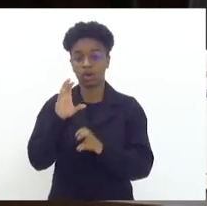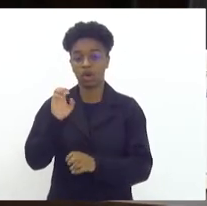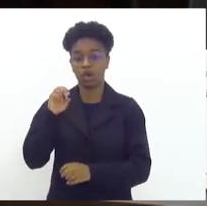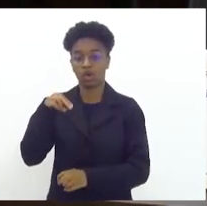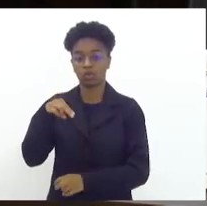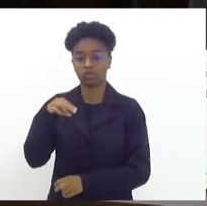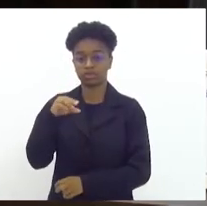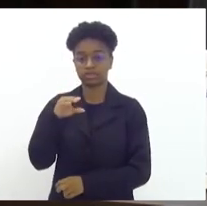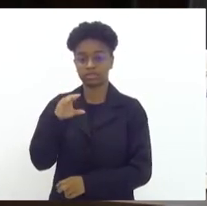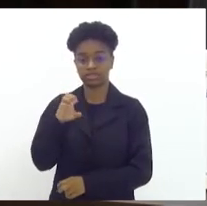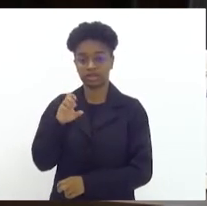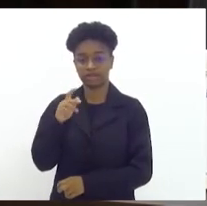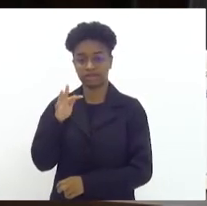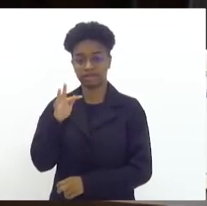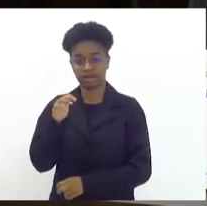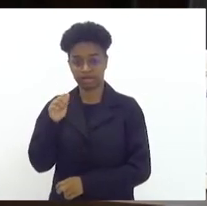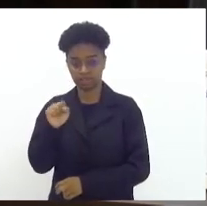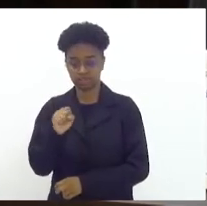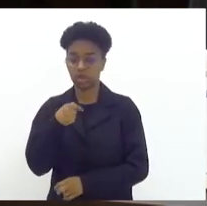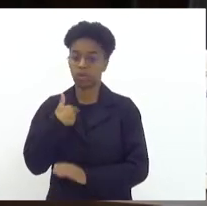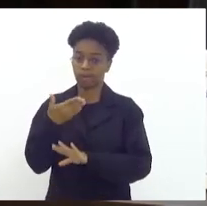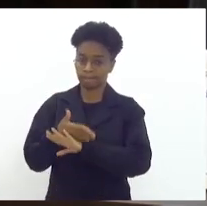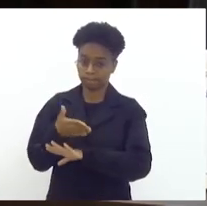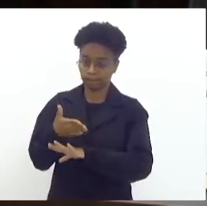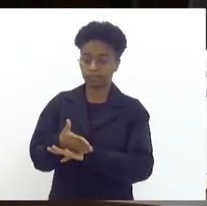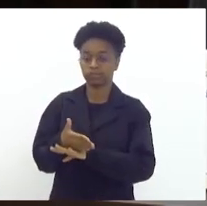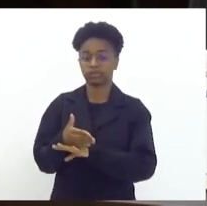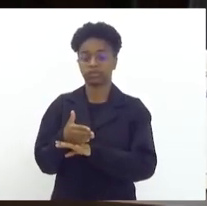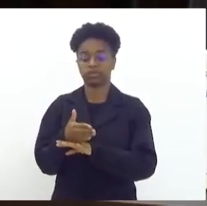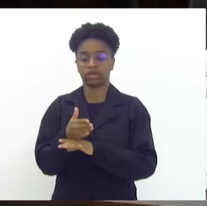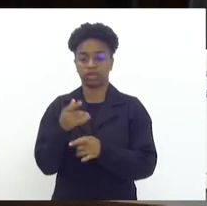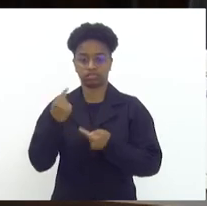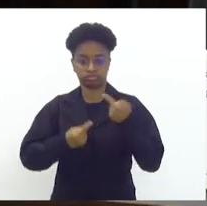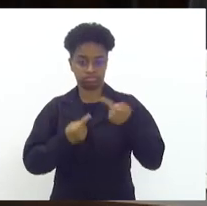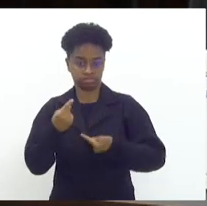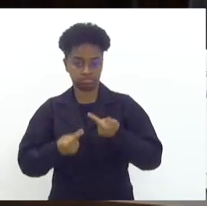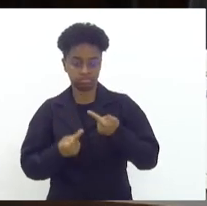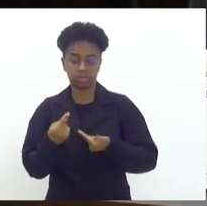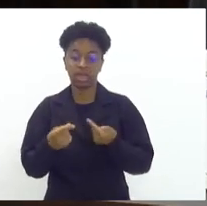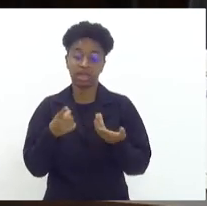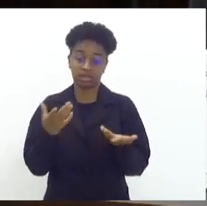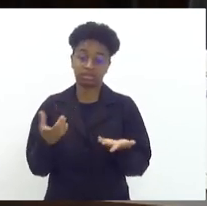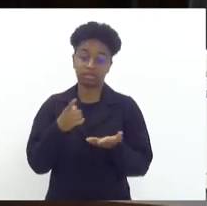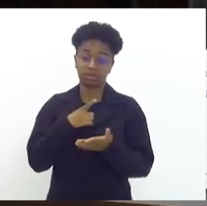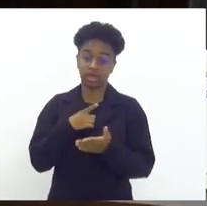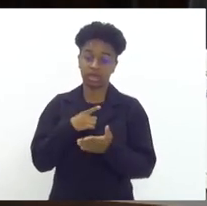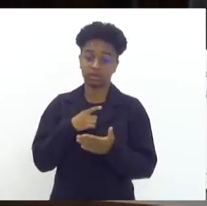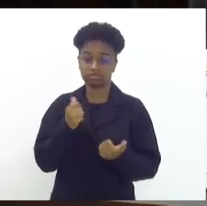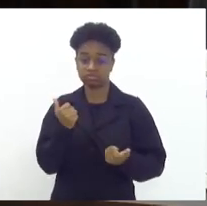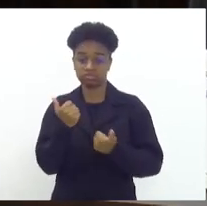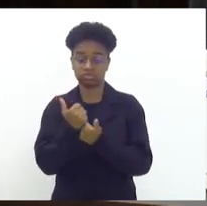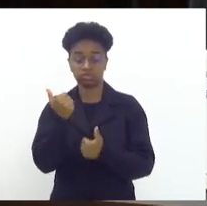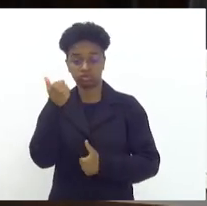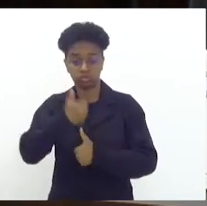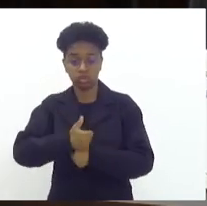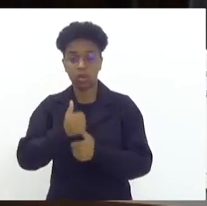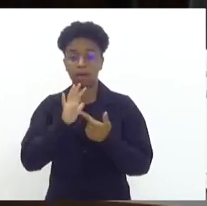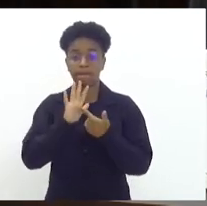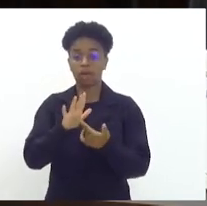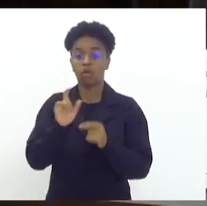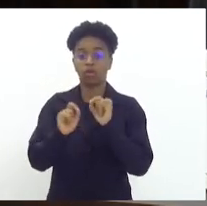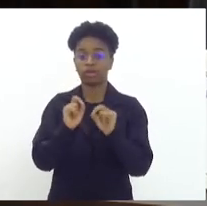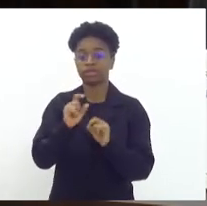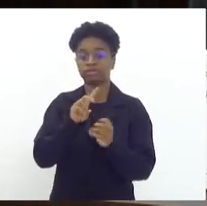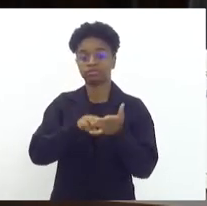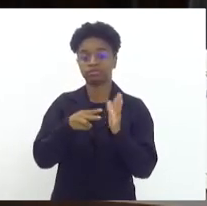participei das primeiras discussões Então tem muito nessa nesse substitutivo do que é a PEC